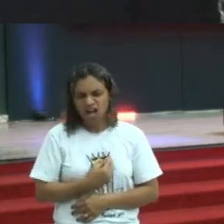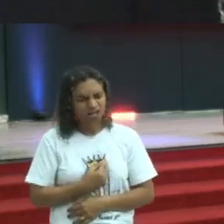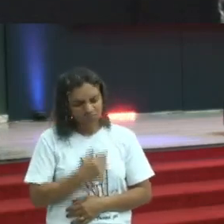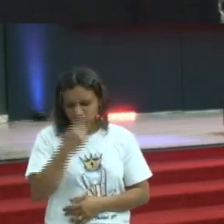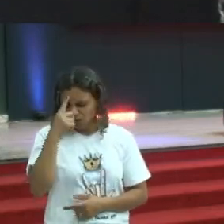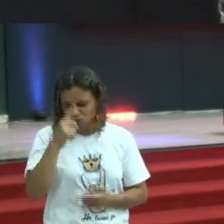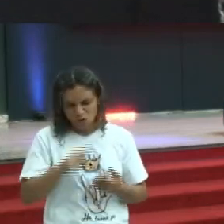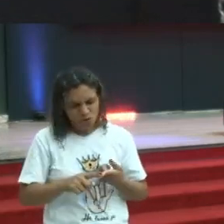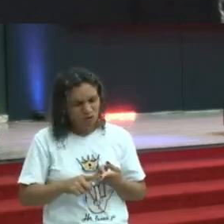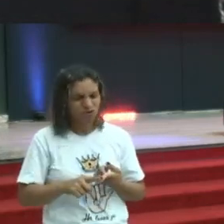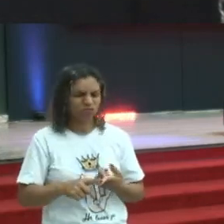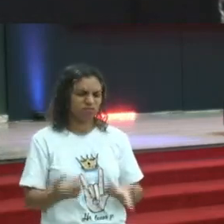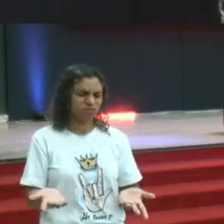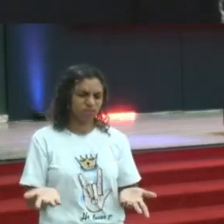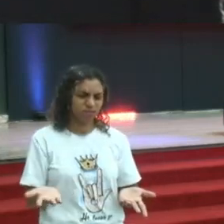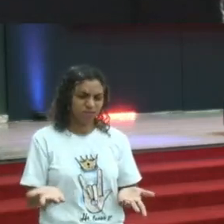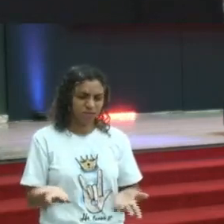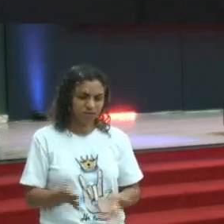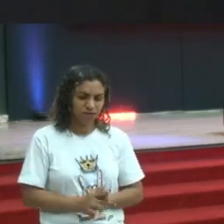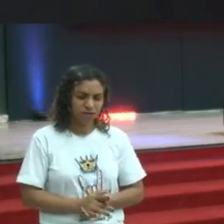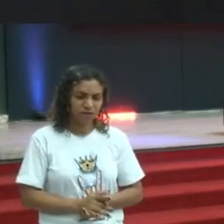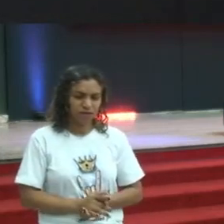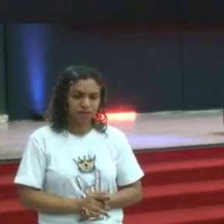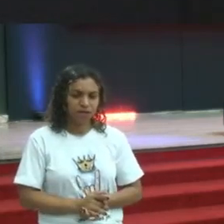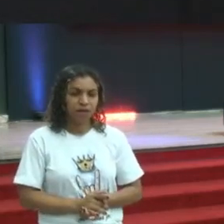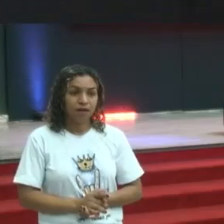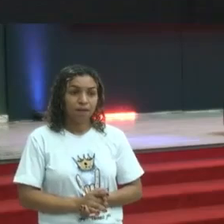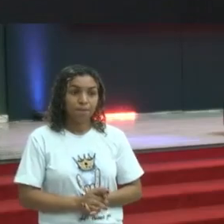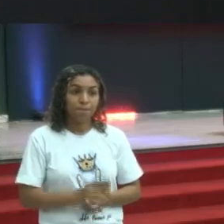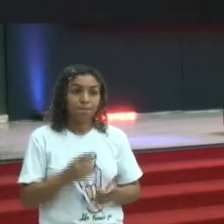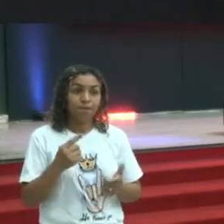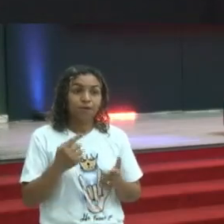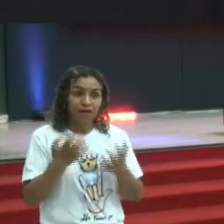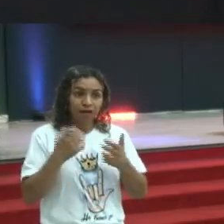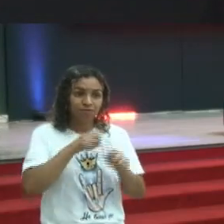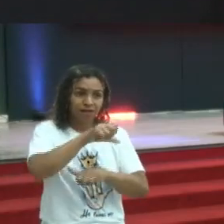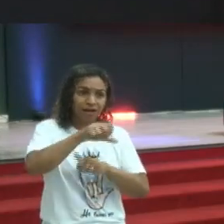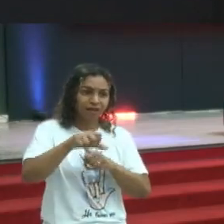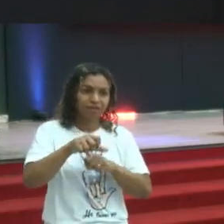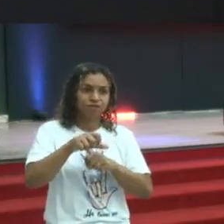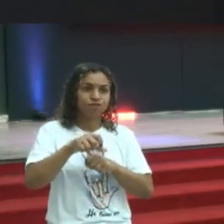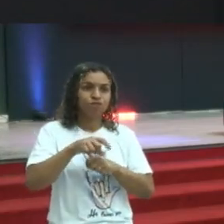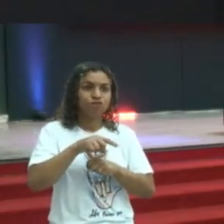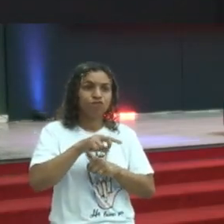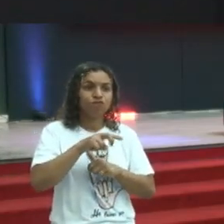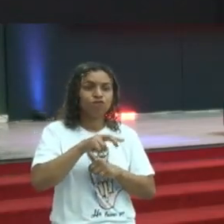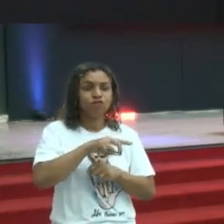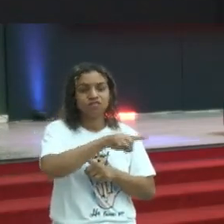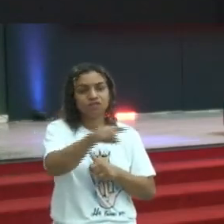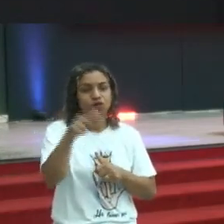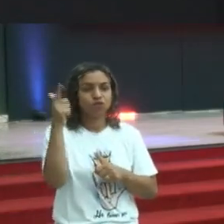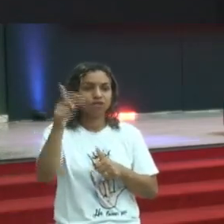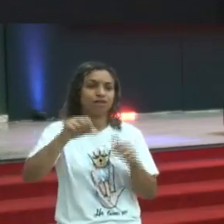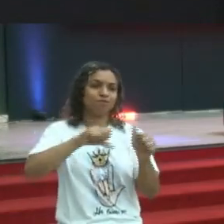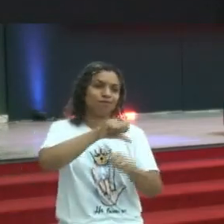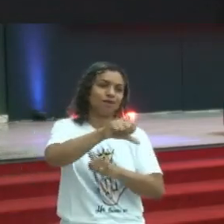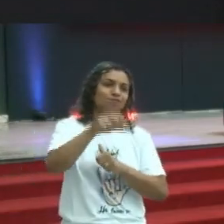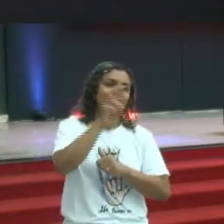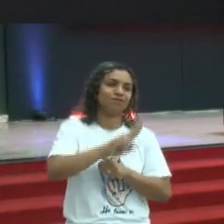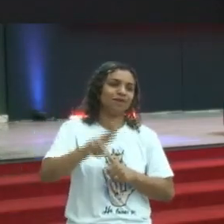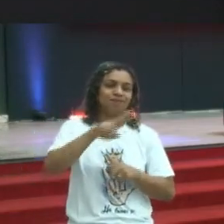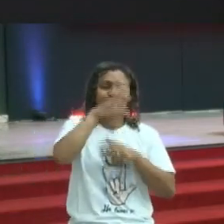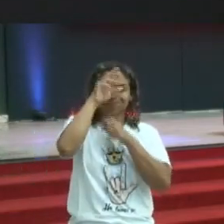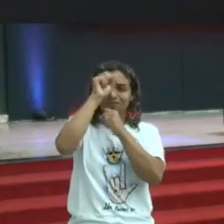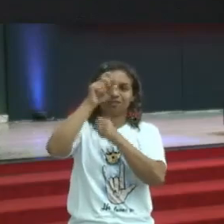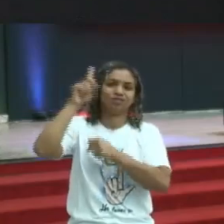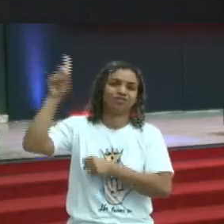que você não está contente, a chave para mudar é o poder de Deus.